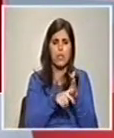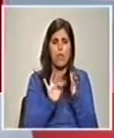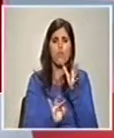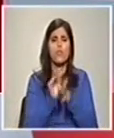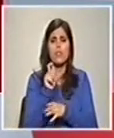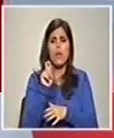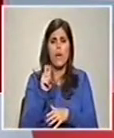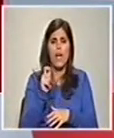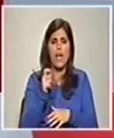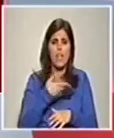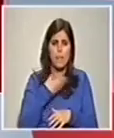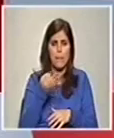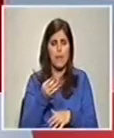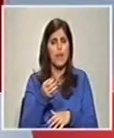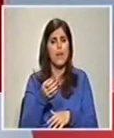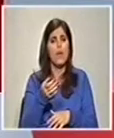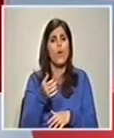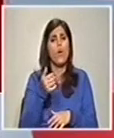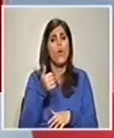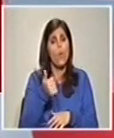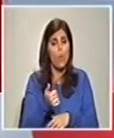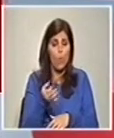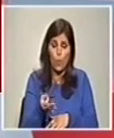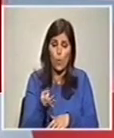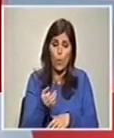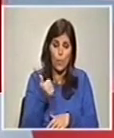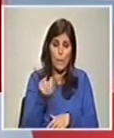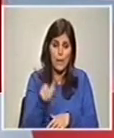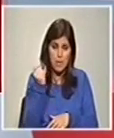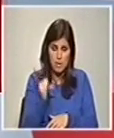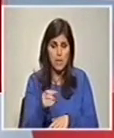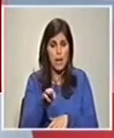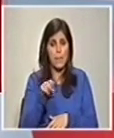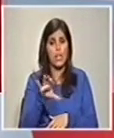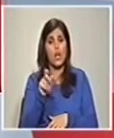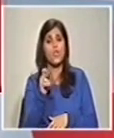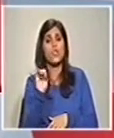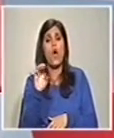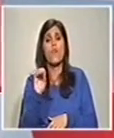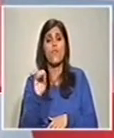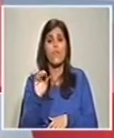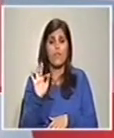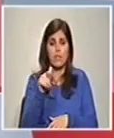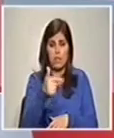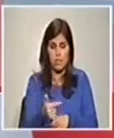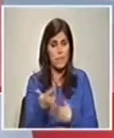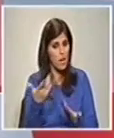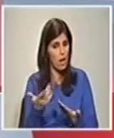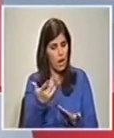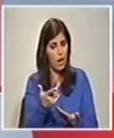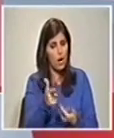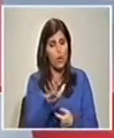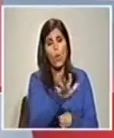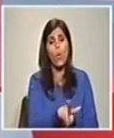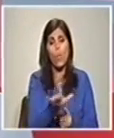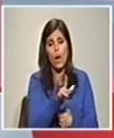do BPI, da Microsoft, e hoje transforma-se em política pública, quer a nível local, quer a nível central e mesmo a